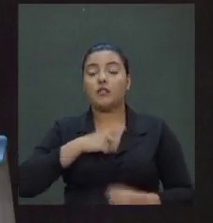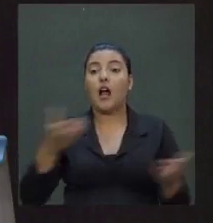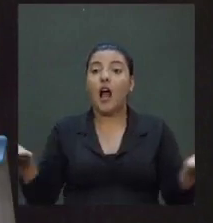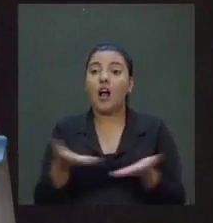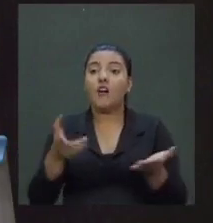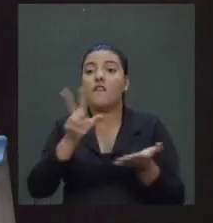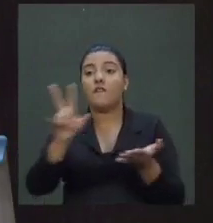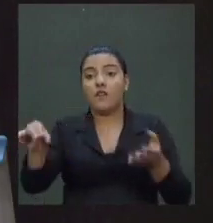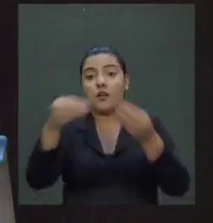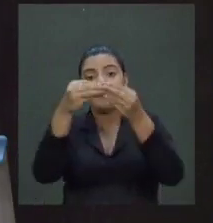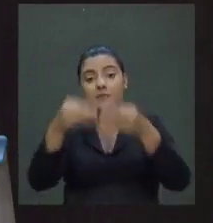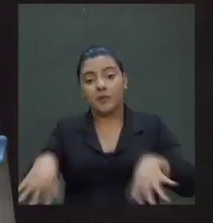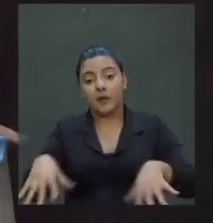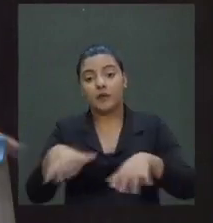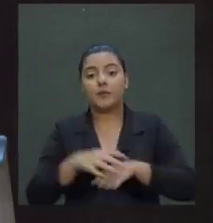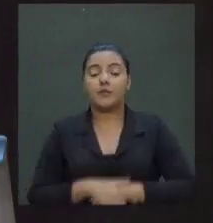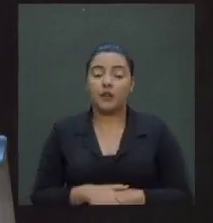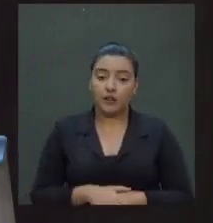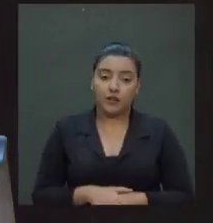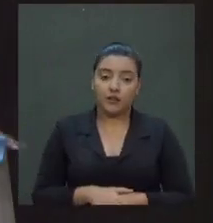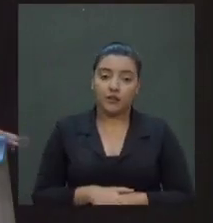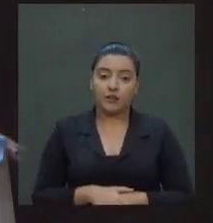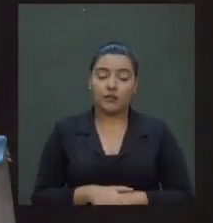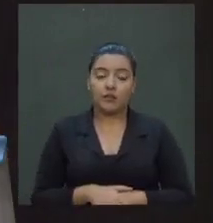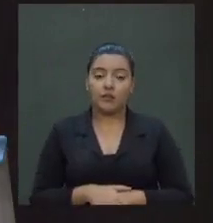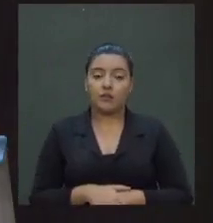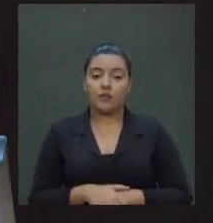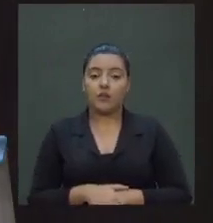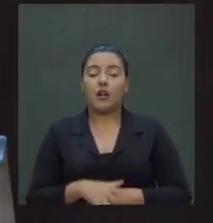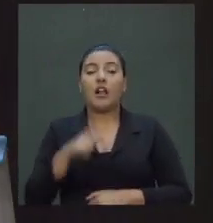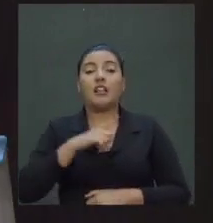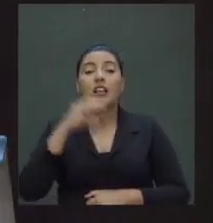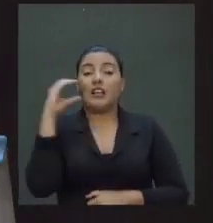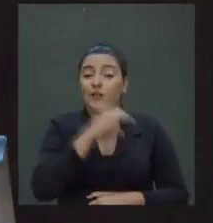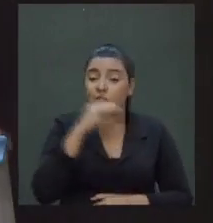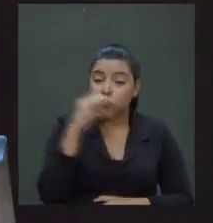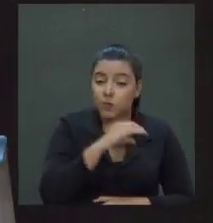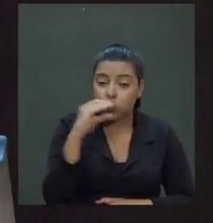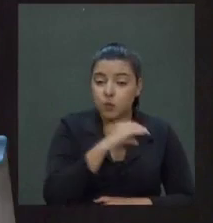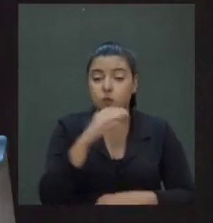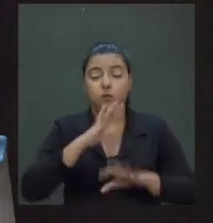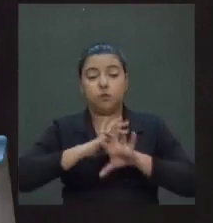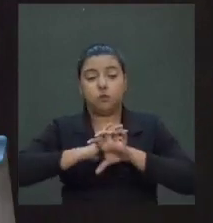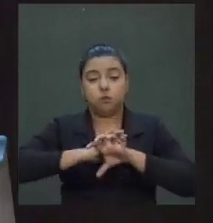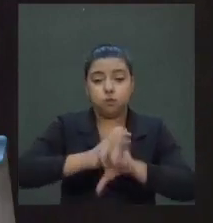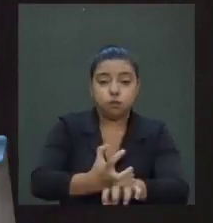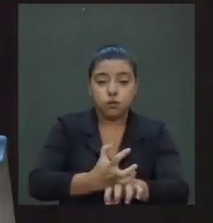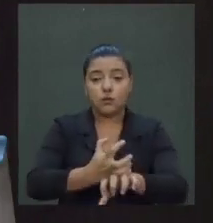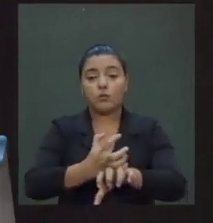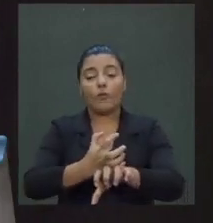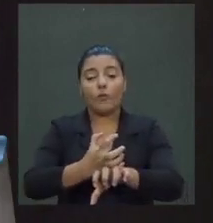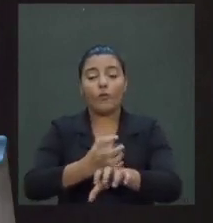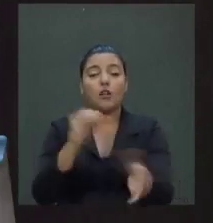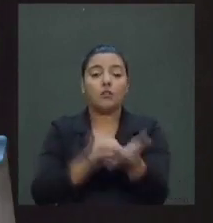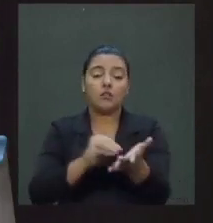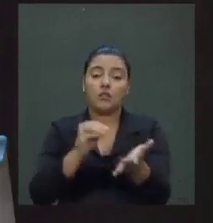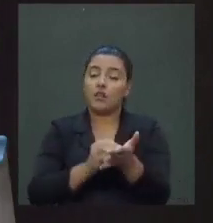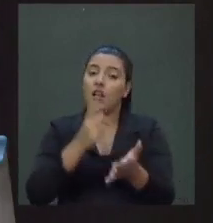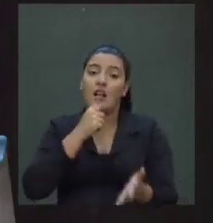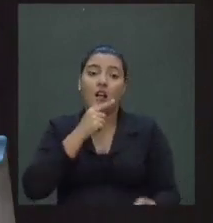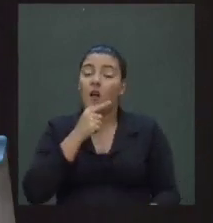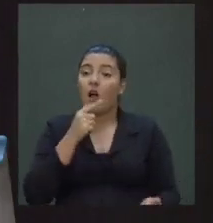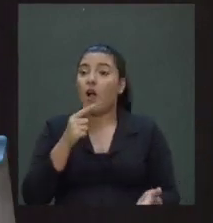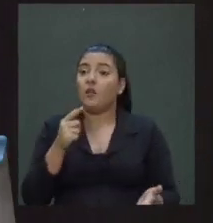agora, com os eventos extremos, as graves ondas de calor, as graves secas. Veja, não tem sentido